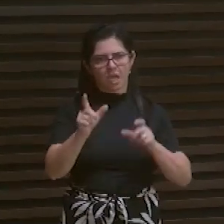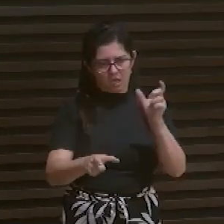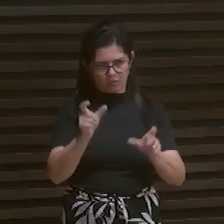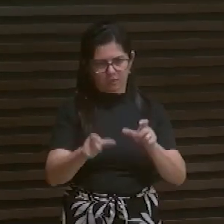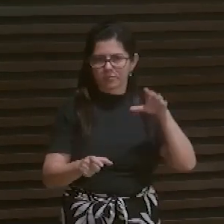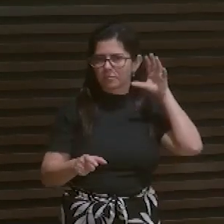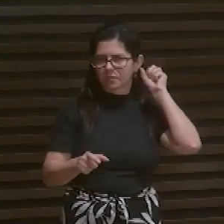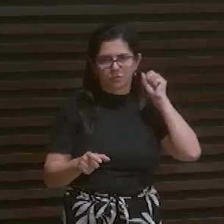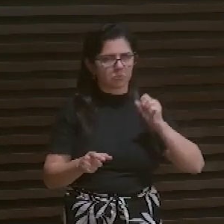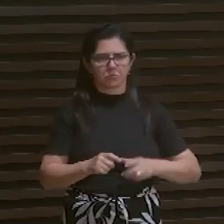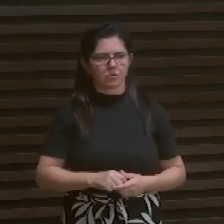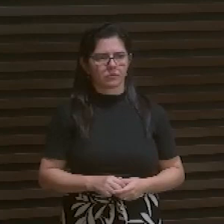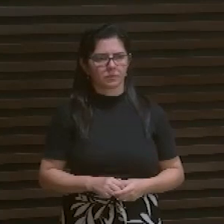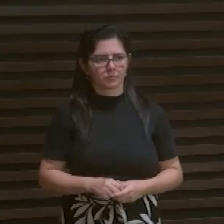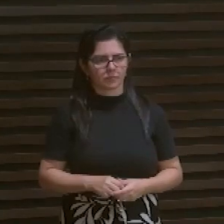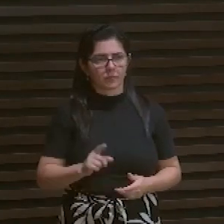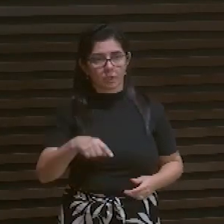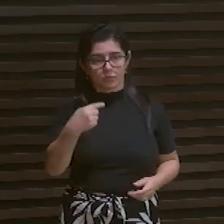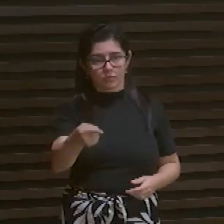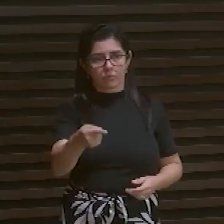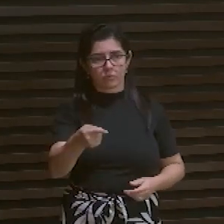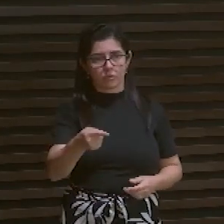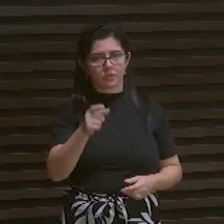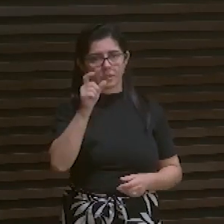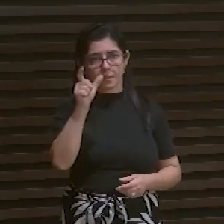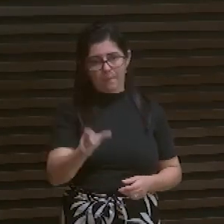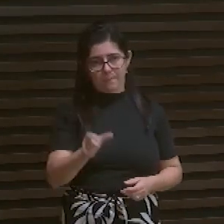não vou quando um prega, quer dizer que eu vou quando o outro prega.